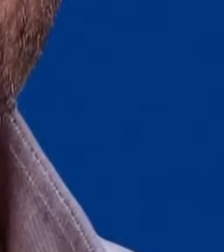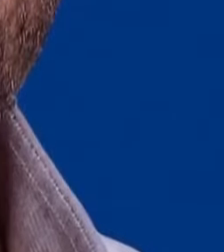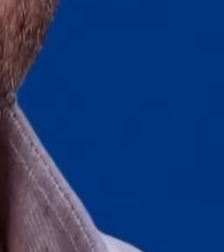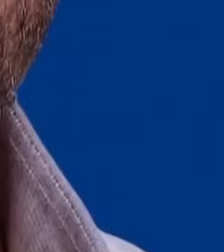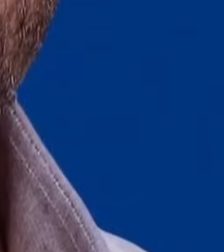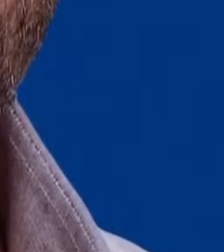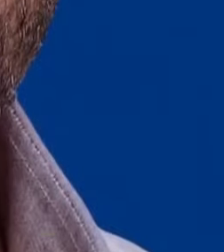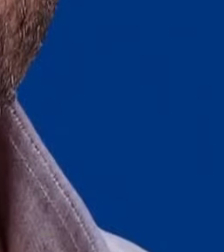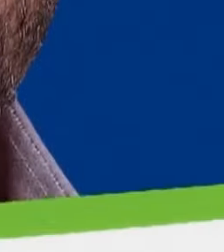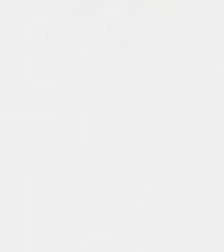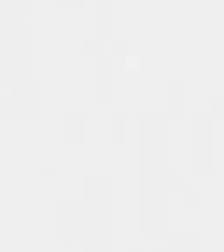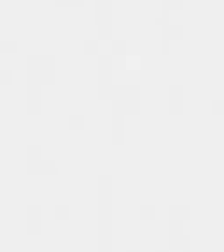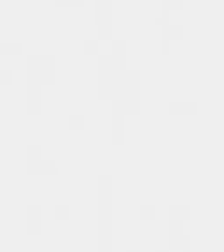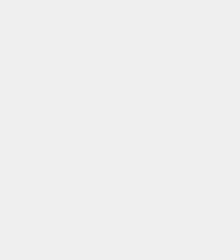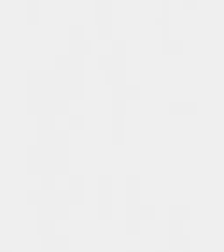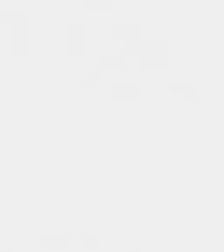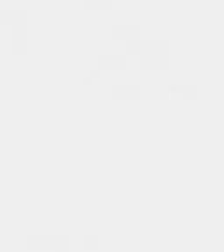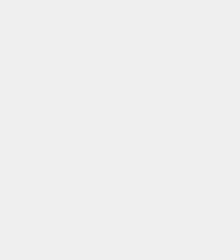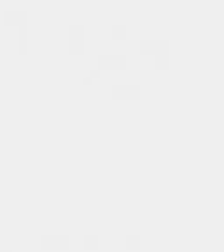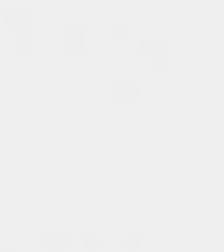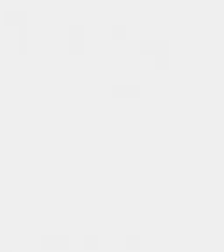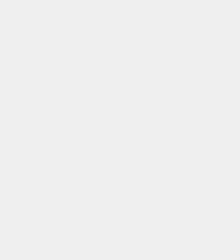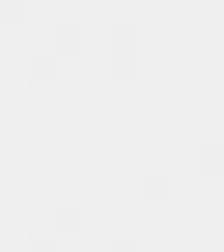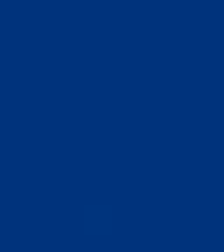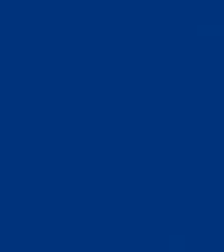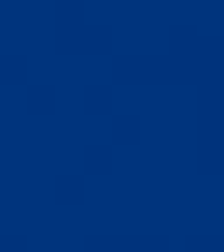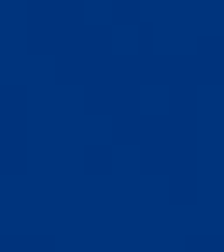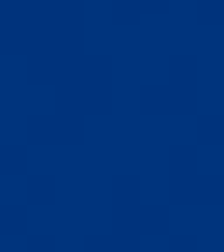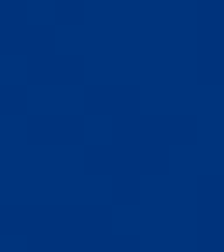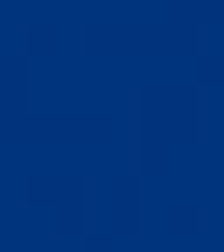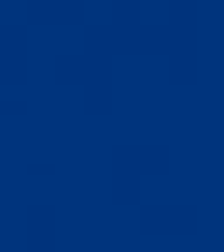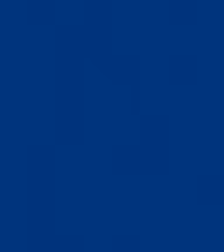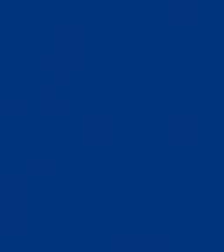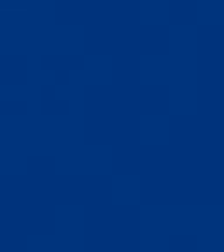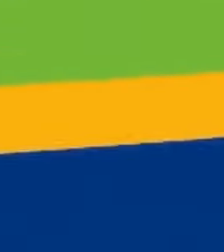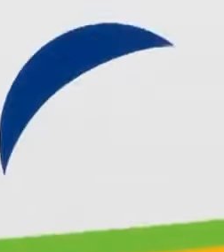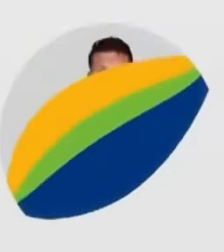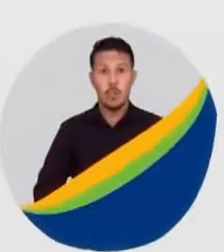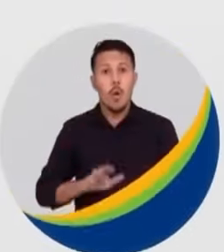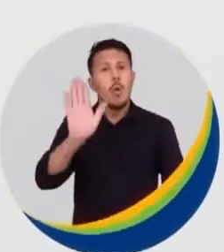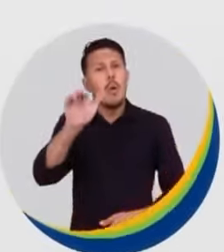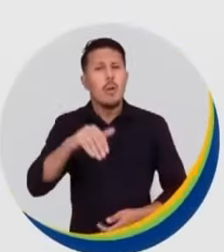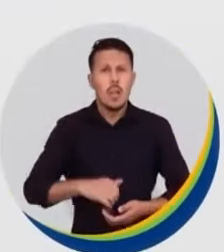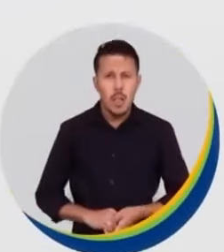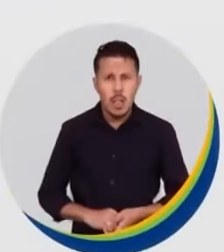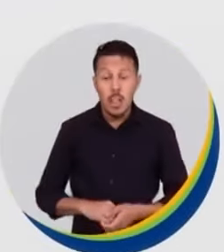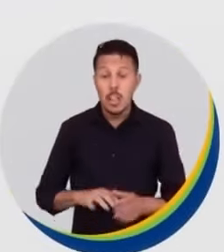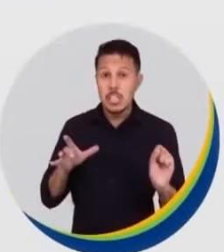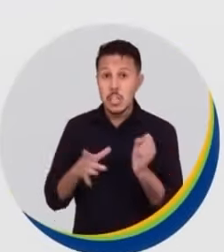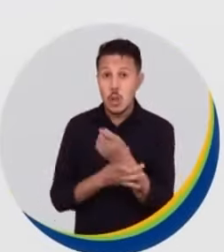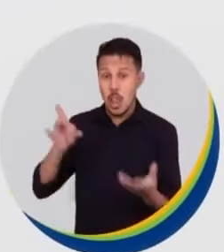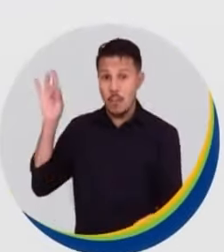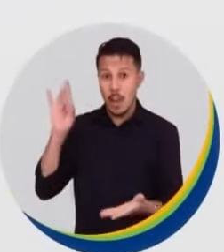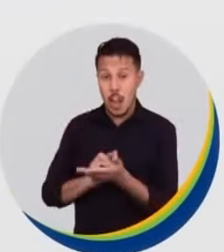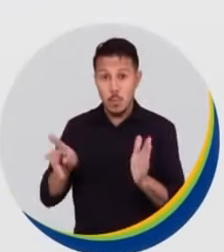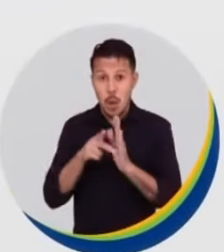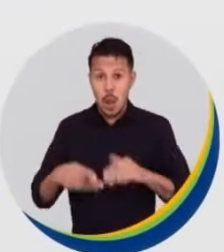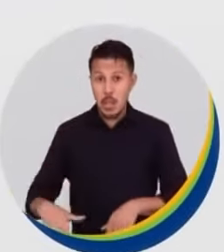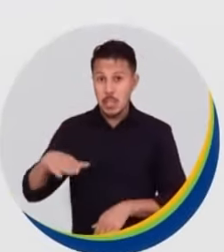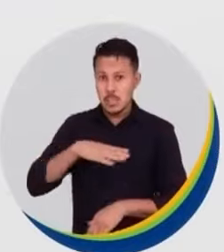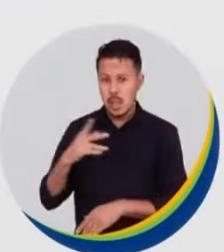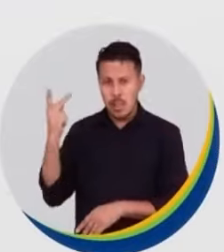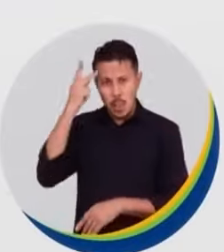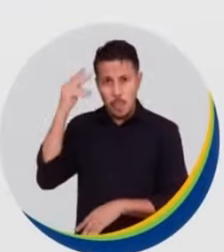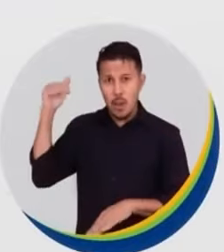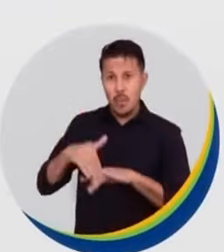Nunes, 15. Vote PSD 55. PSD 55. Filho, segurança de verdade para São